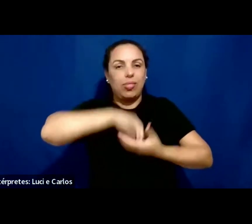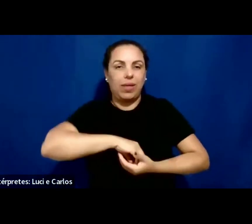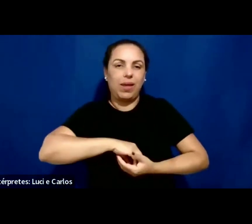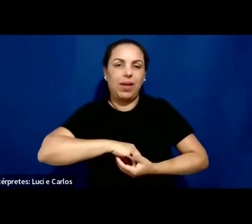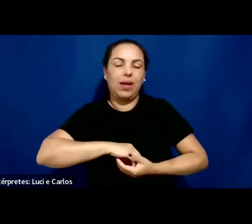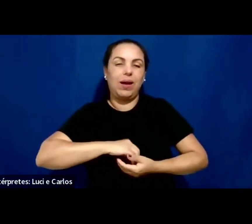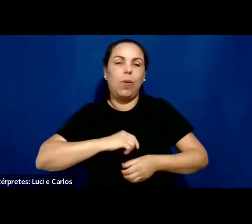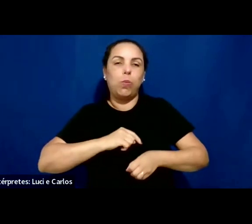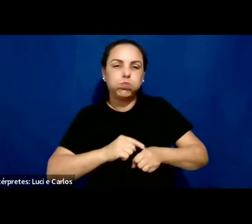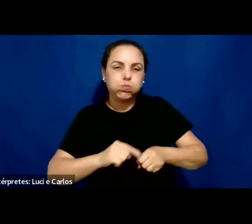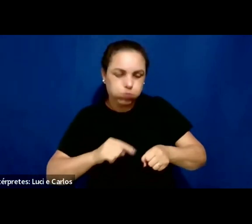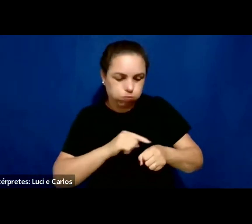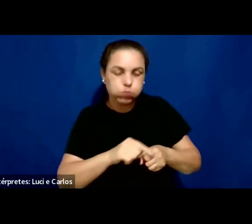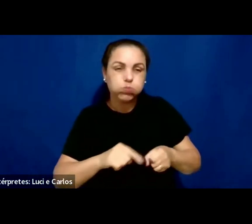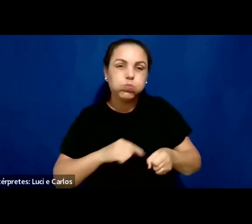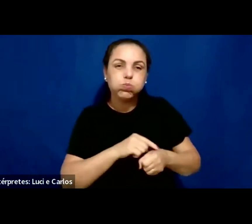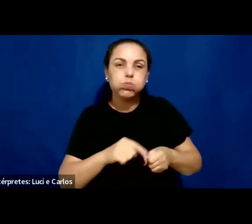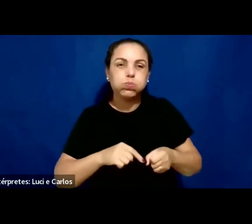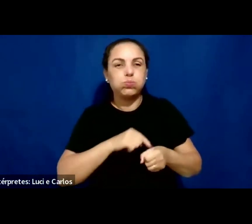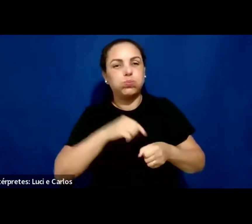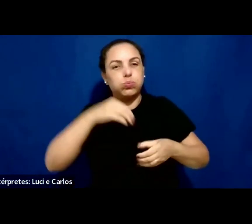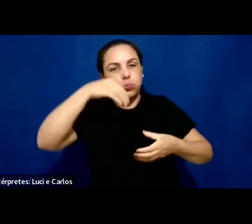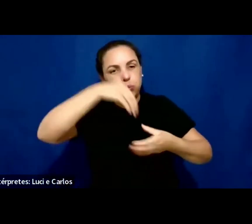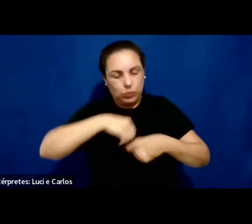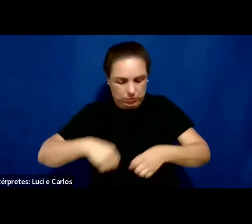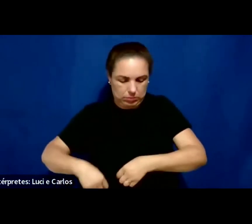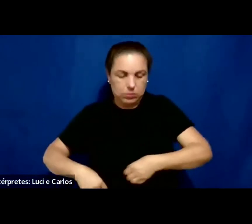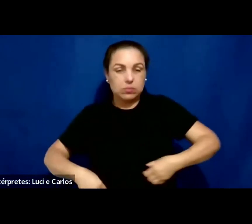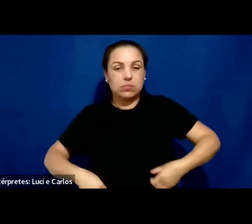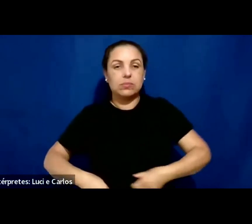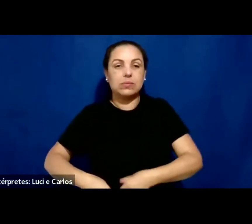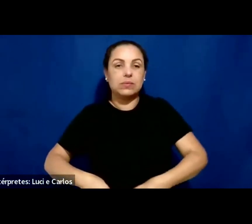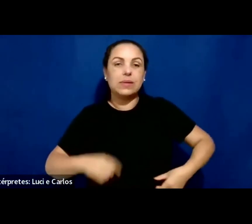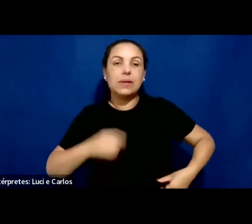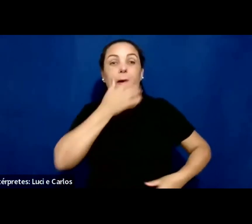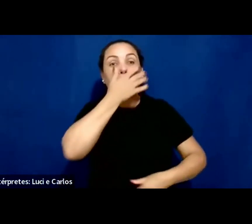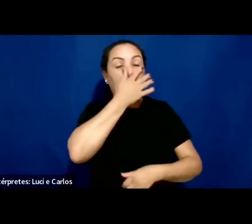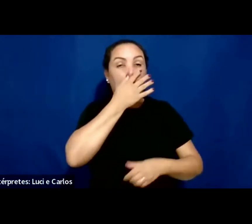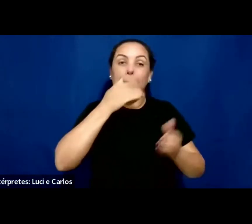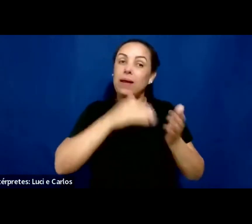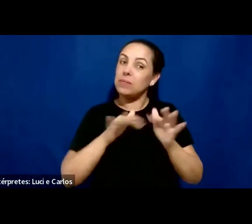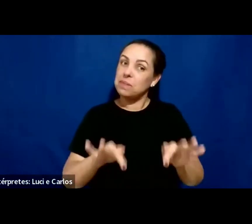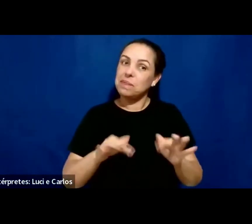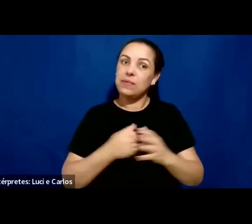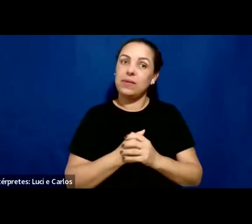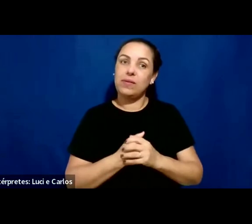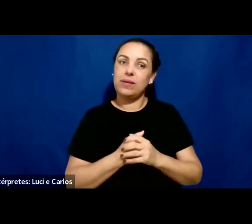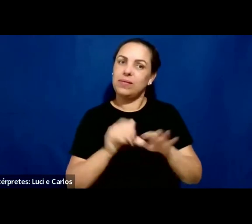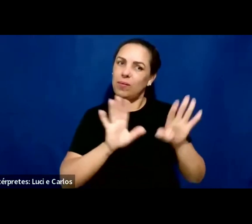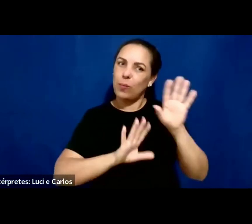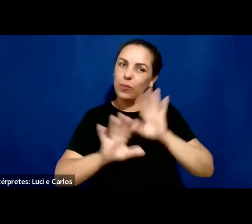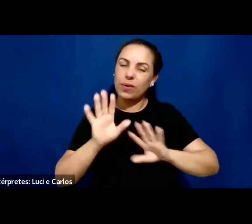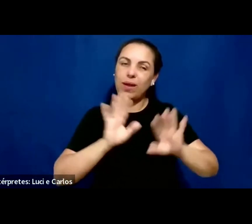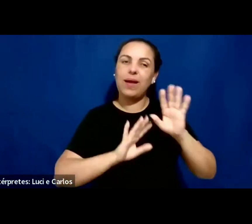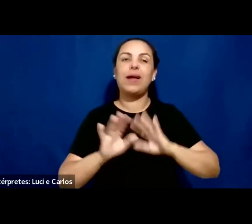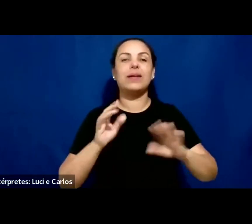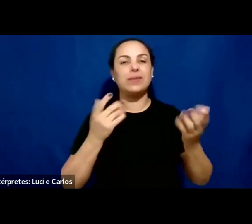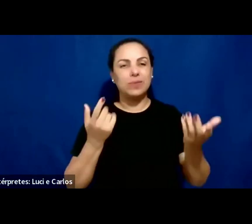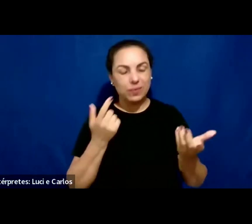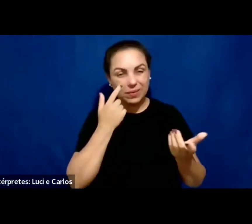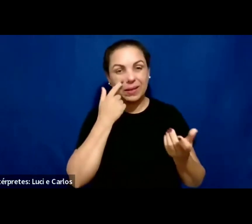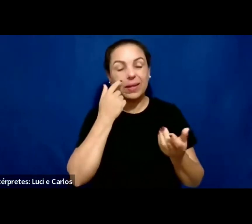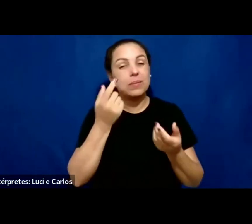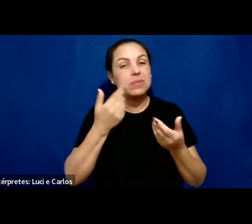bota, né, botox, faz meio, tem uns que faz tatuagem em uns lugares aí que nem deveria, né? Porque tatuagem não é uma coisa